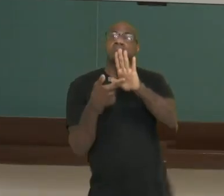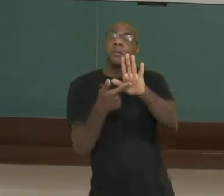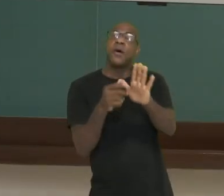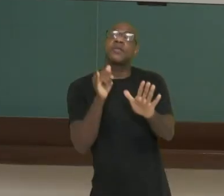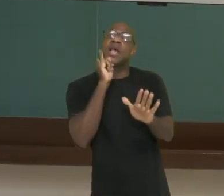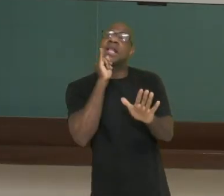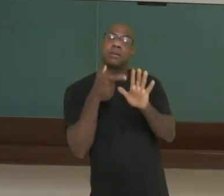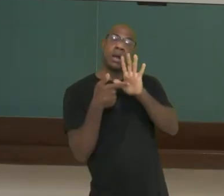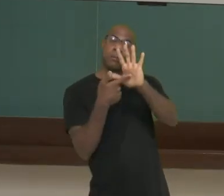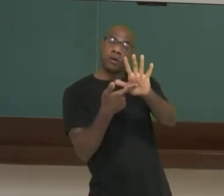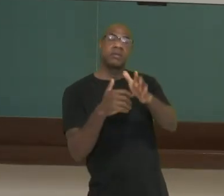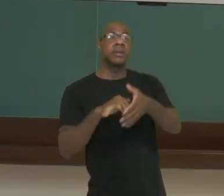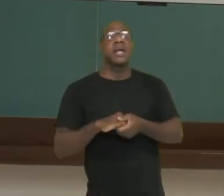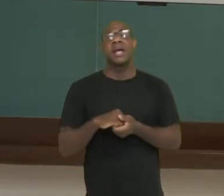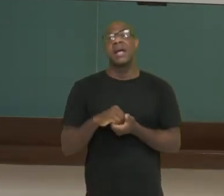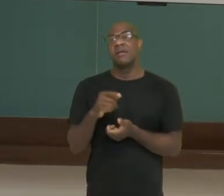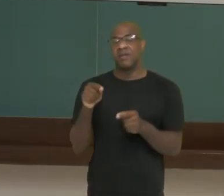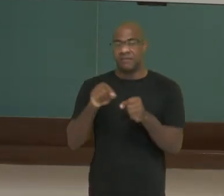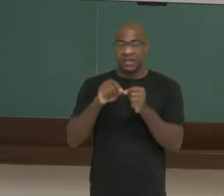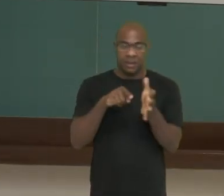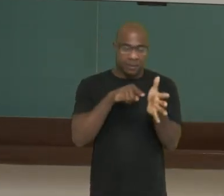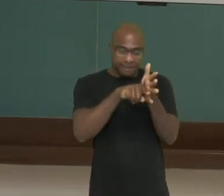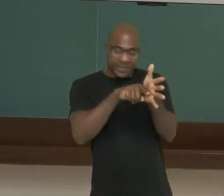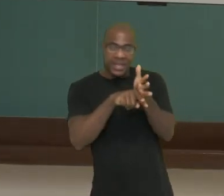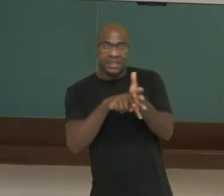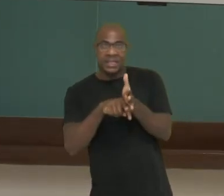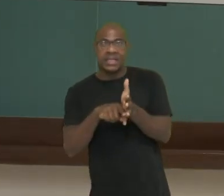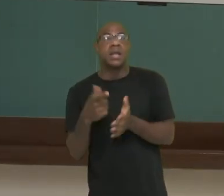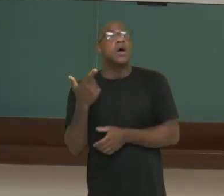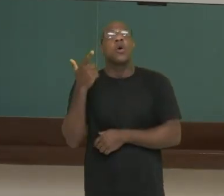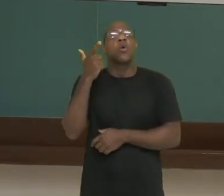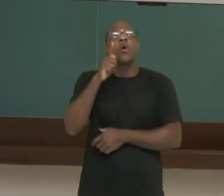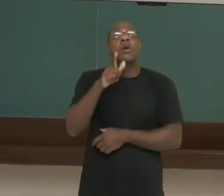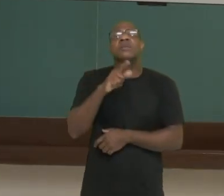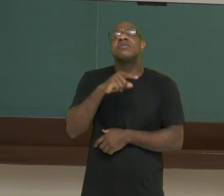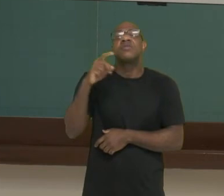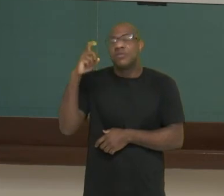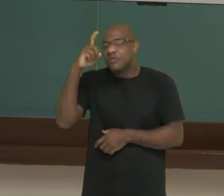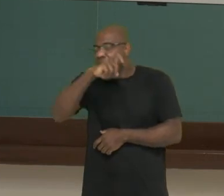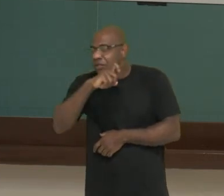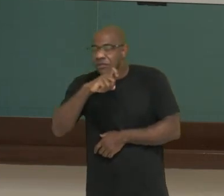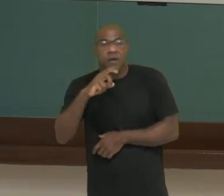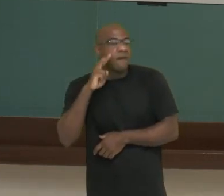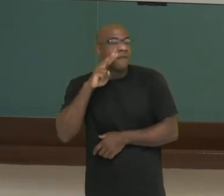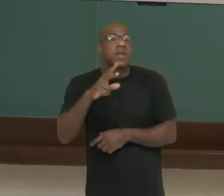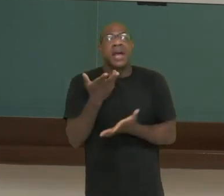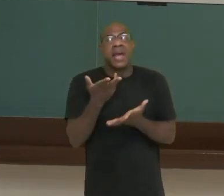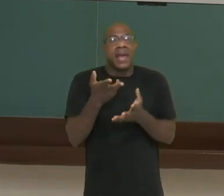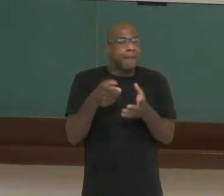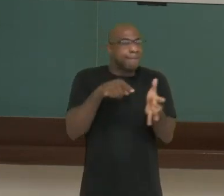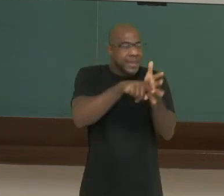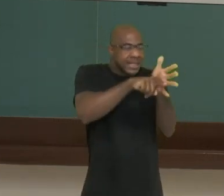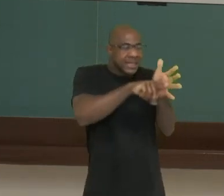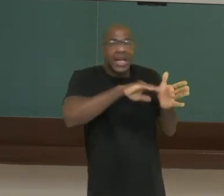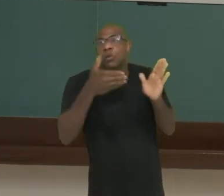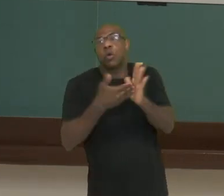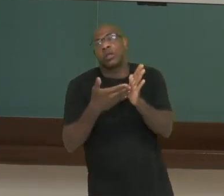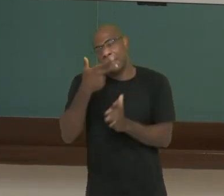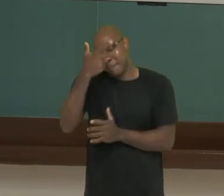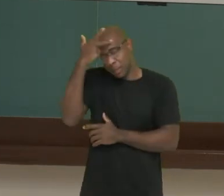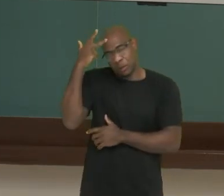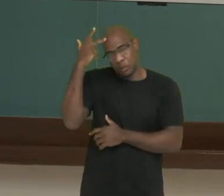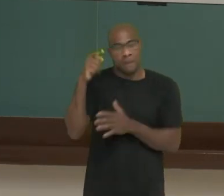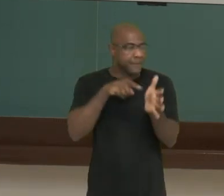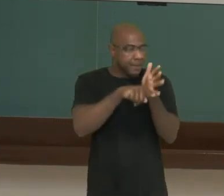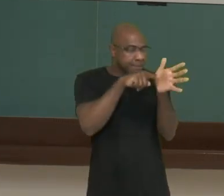representativa, né? Quando a gente faz uma pesquisa, dificilmente a gente consegue ver toda a população que nos interessa. A população que eu estou dizendo